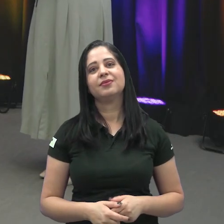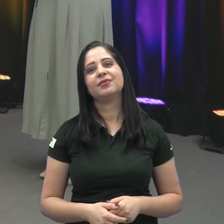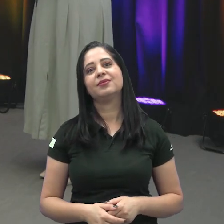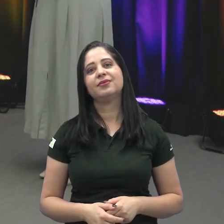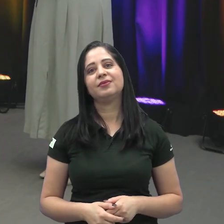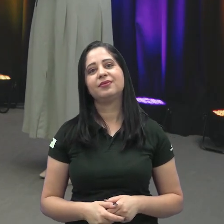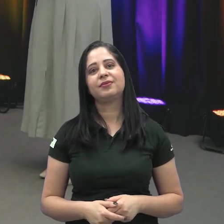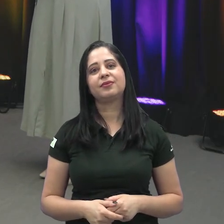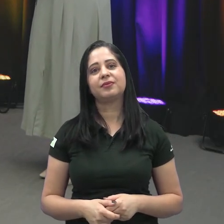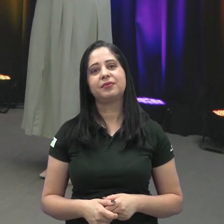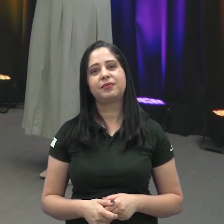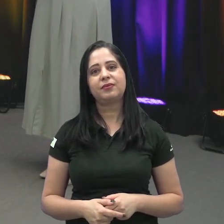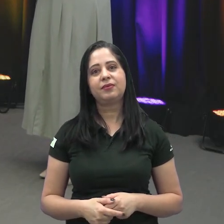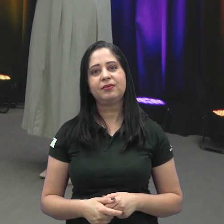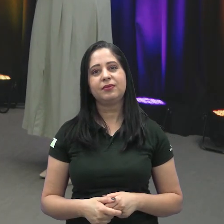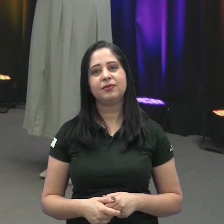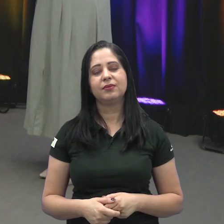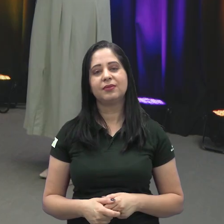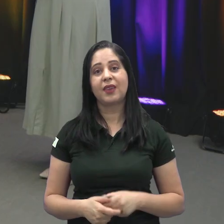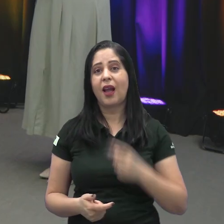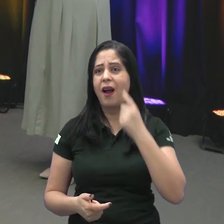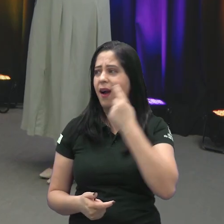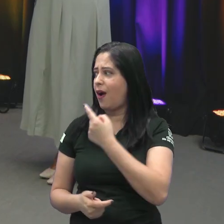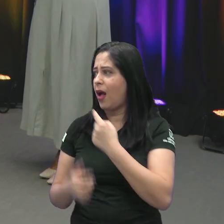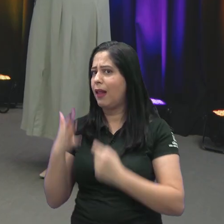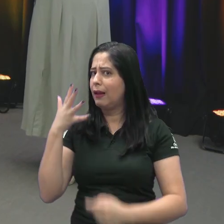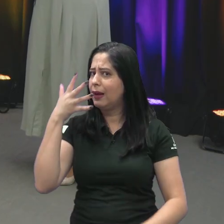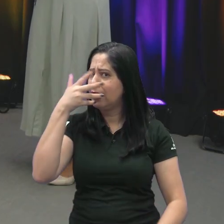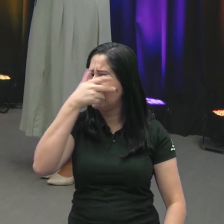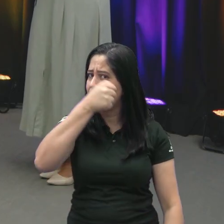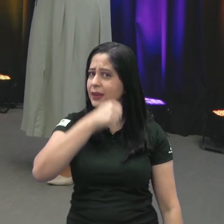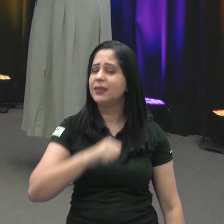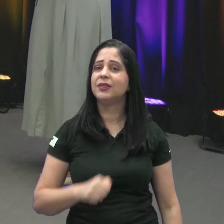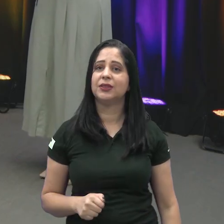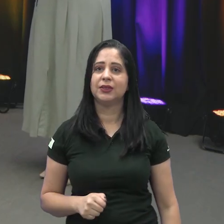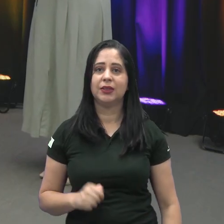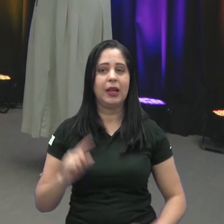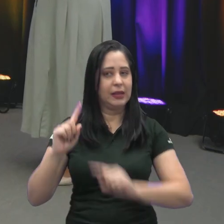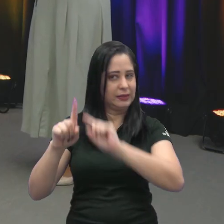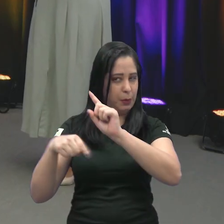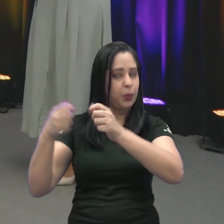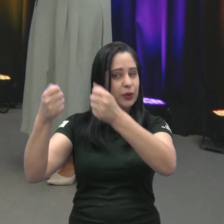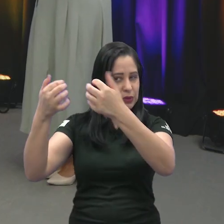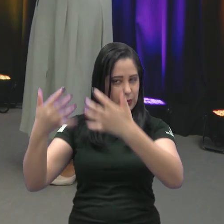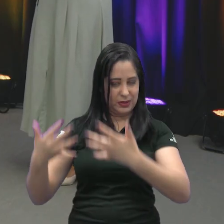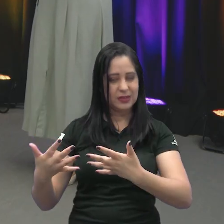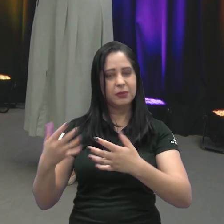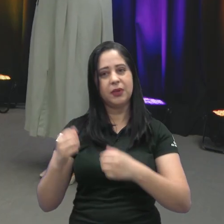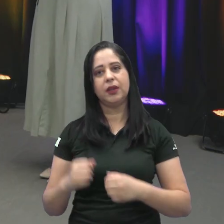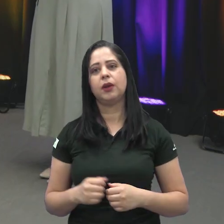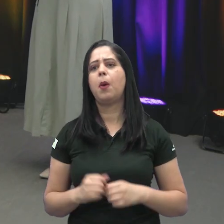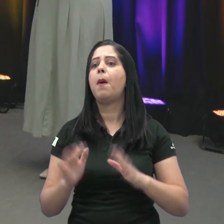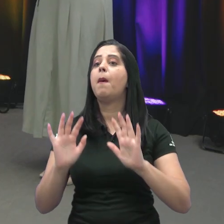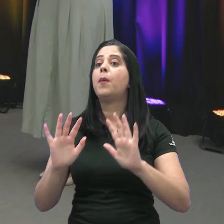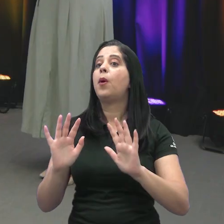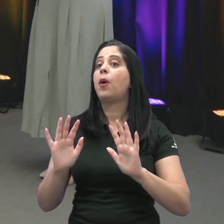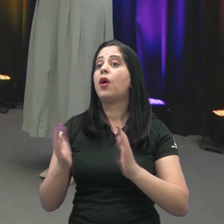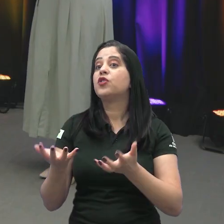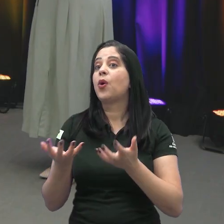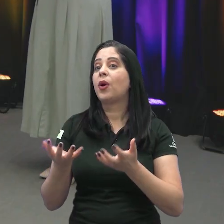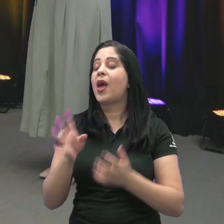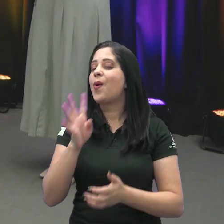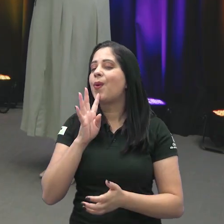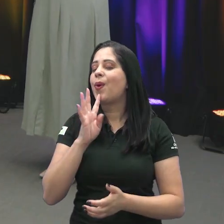que ficou essa produção? Olha que coisa mais linda. A gente já vai falar dela, tá? Mas antes a gente quer conhecer um pouquinho mais